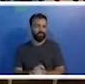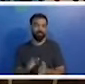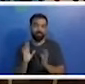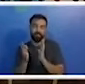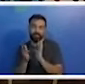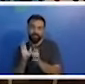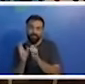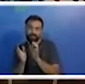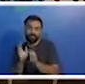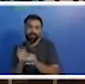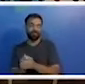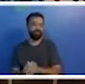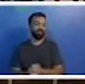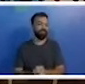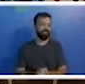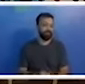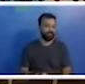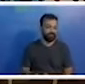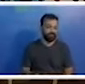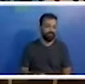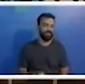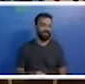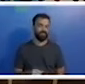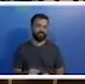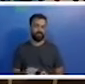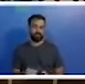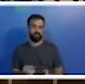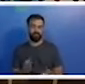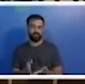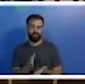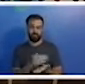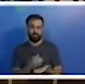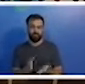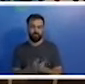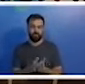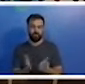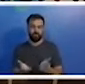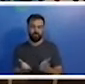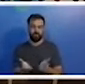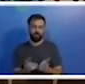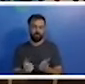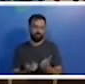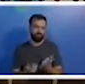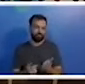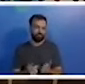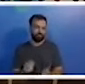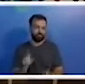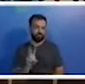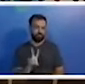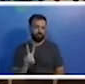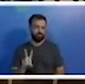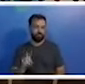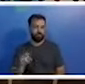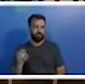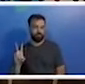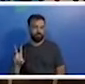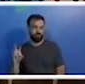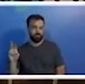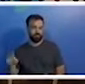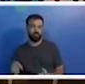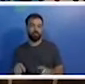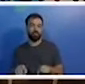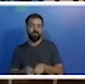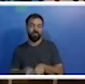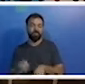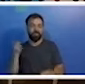língua brasileira de sinais na apostila Nós faremos as páginas 22 e 23 e teremos a história com a caixa